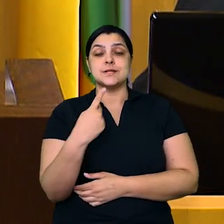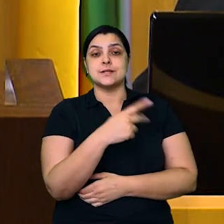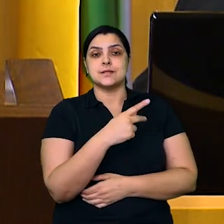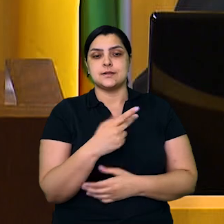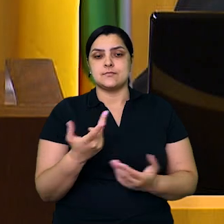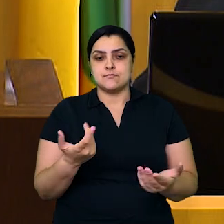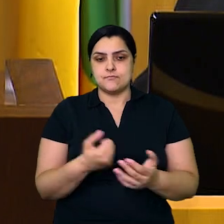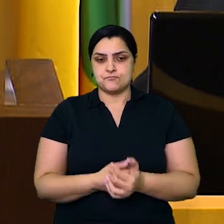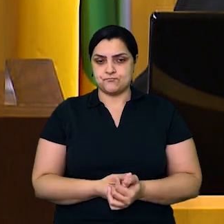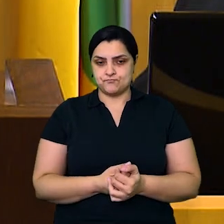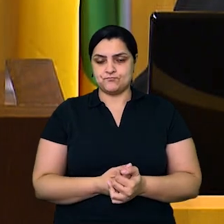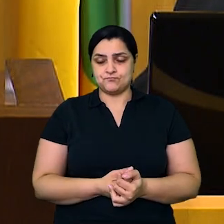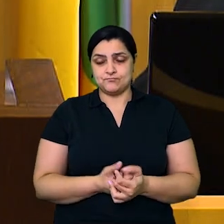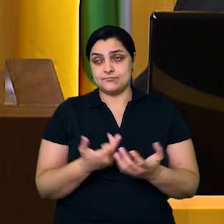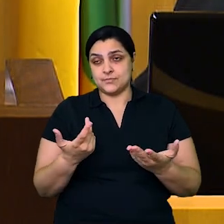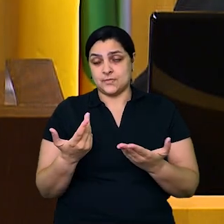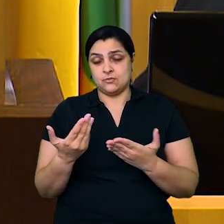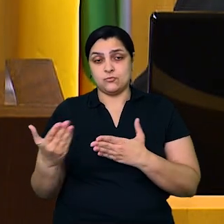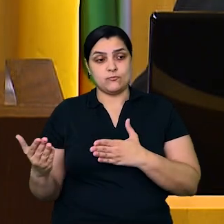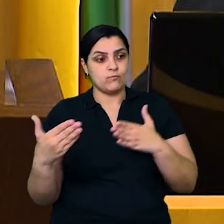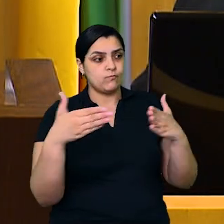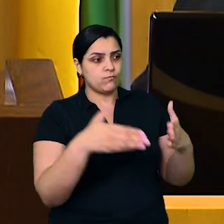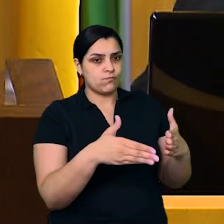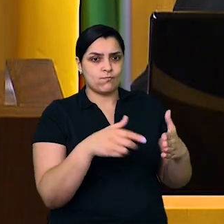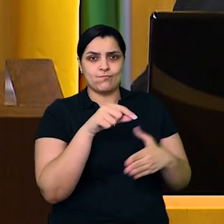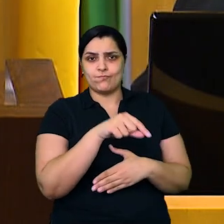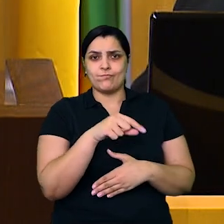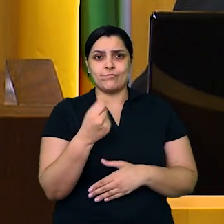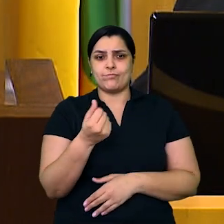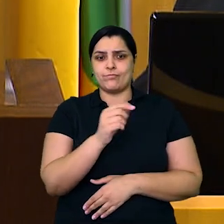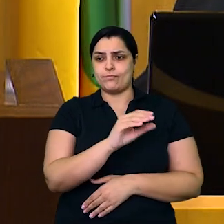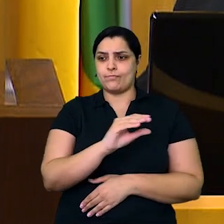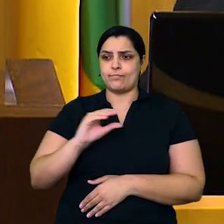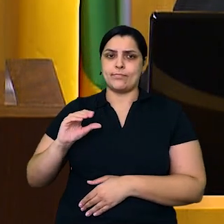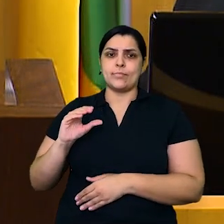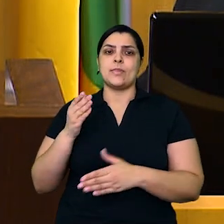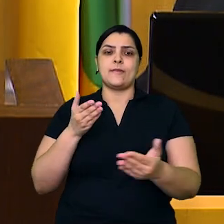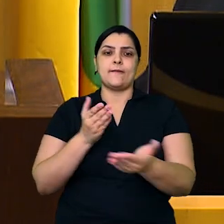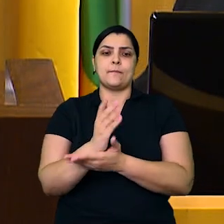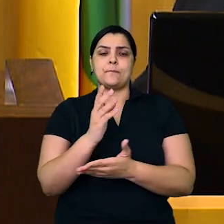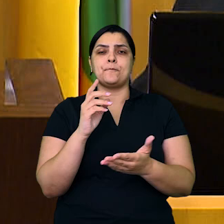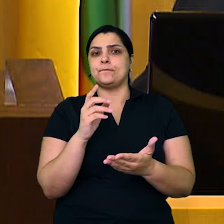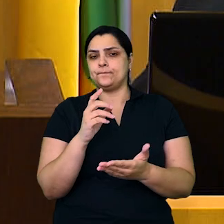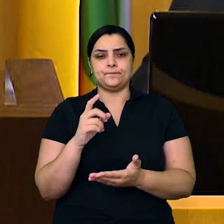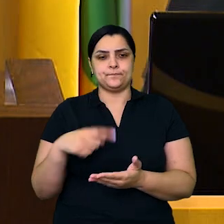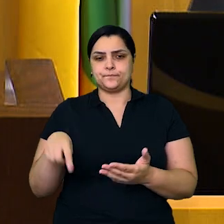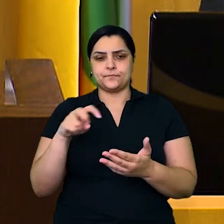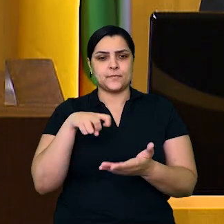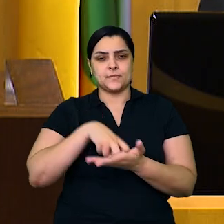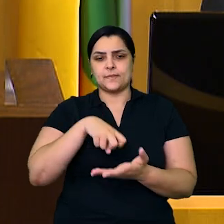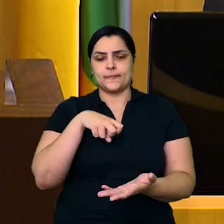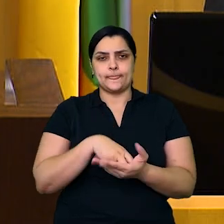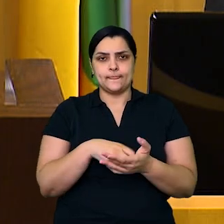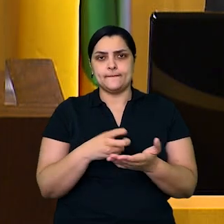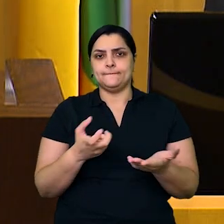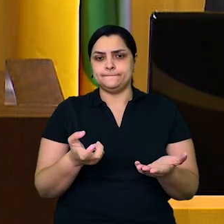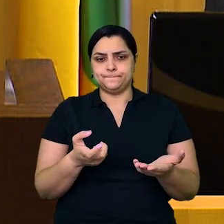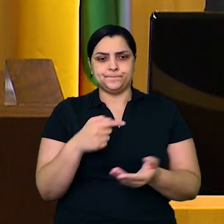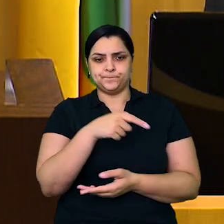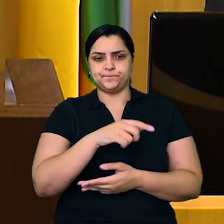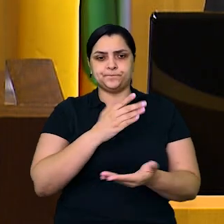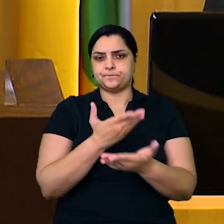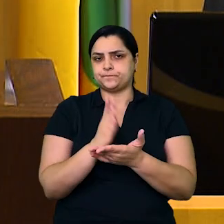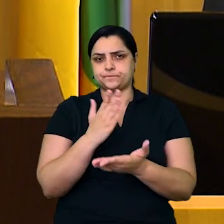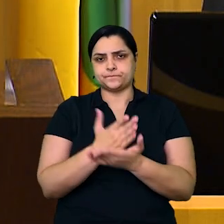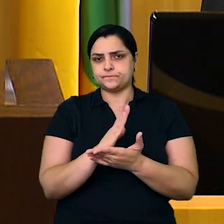faço toda uma digressão aqui, entendendo que, para dar provimento, restabelecer a sentença no sentido de que ele